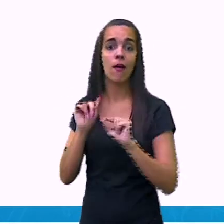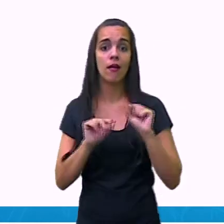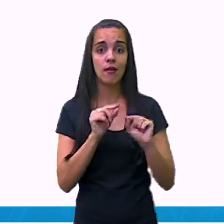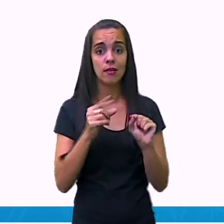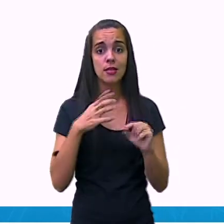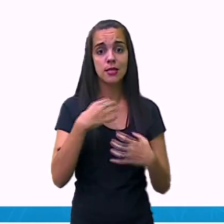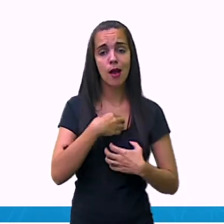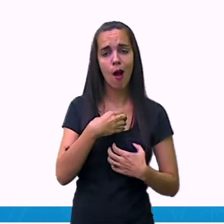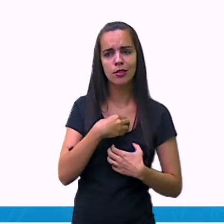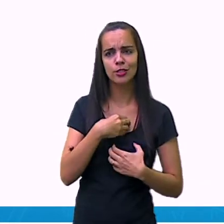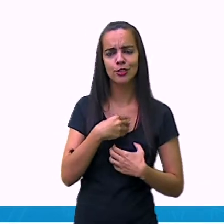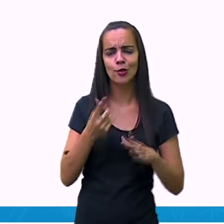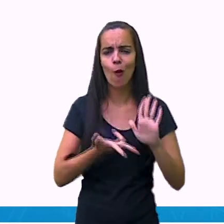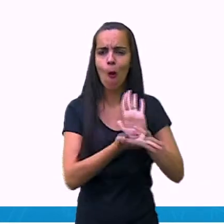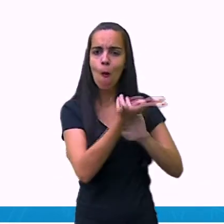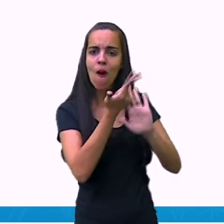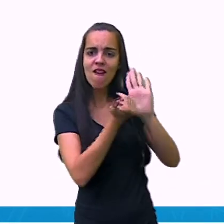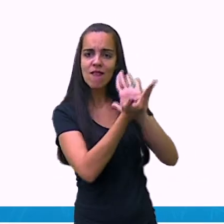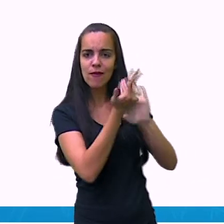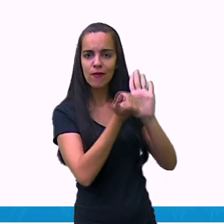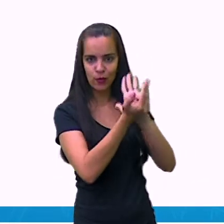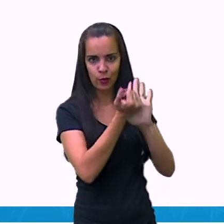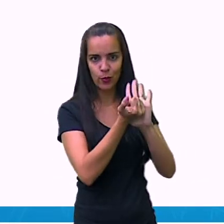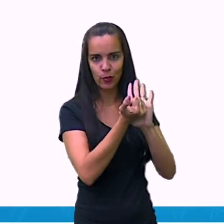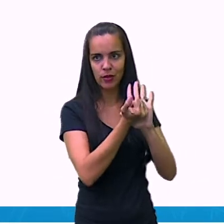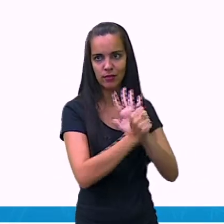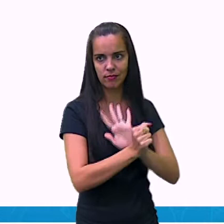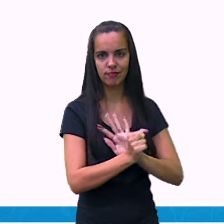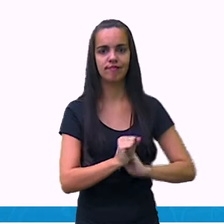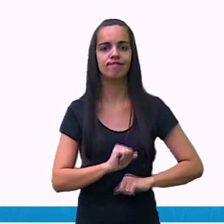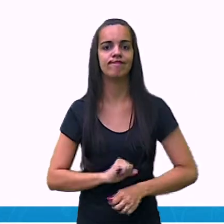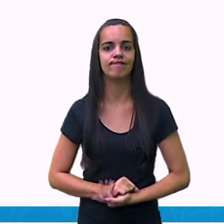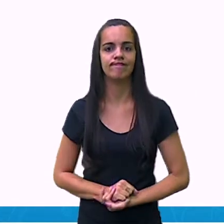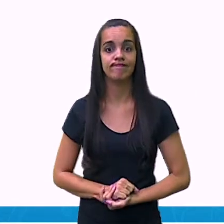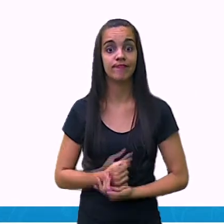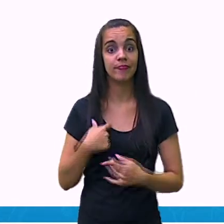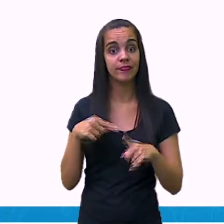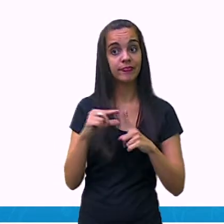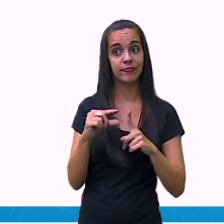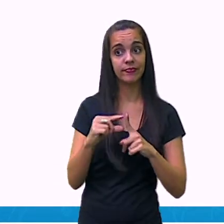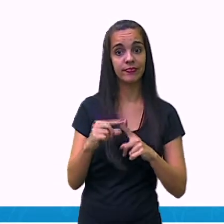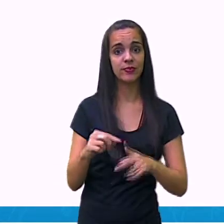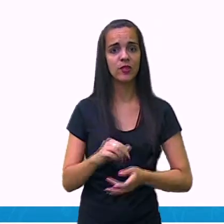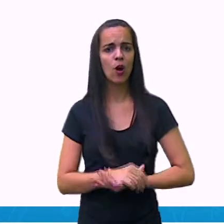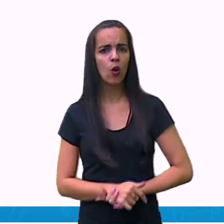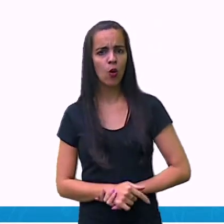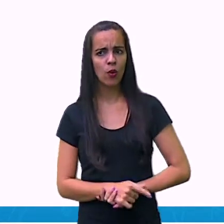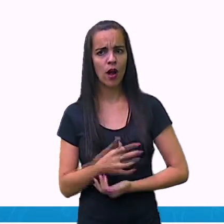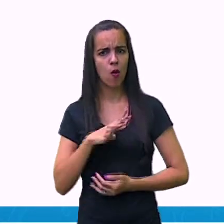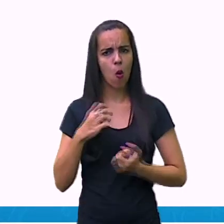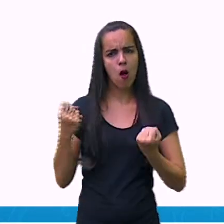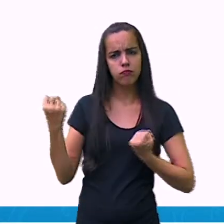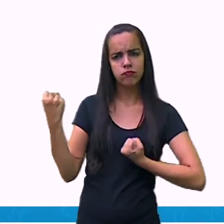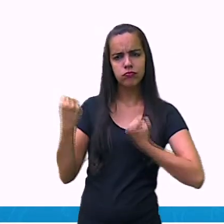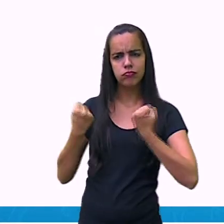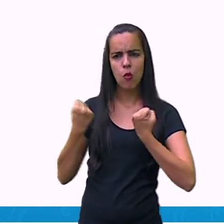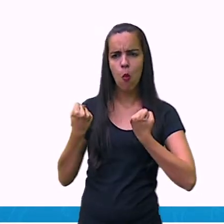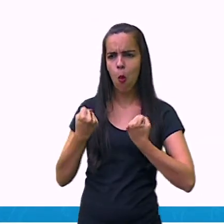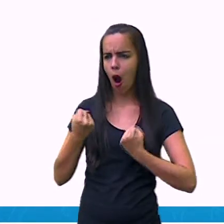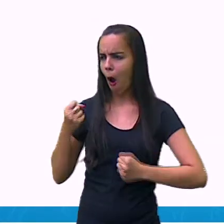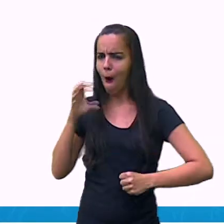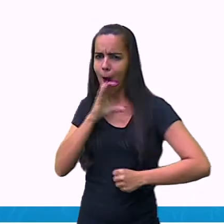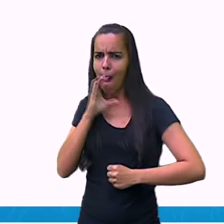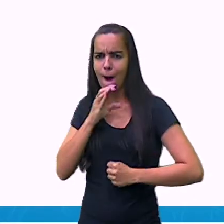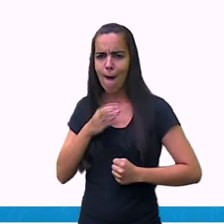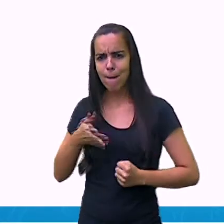se trata do sentido figurado das palavras. Exemplo: o carro voava